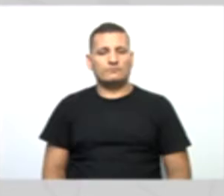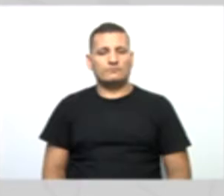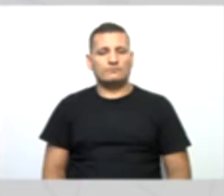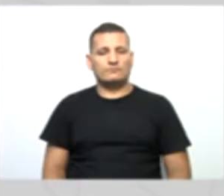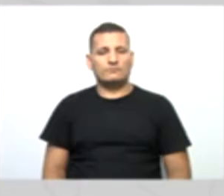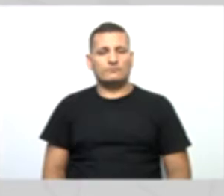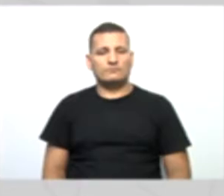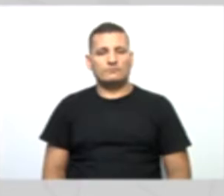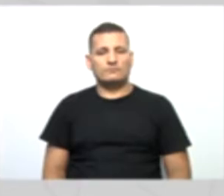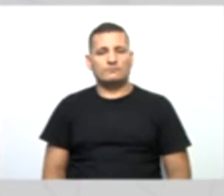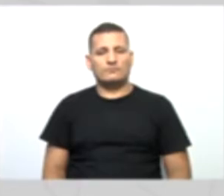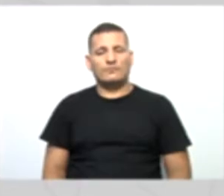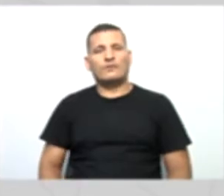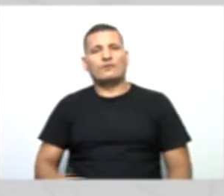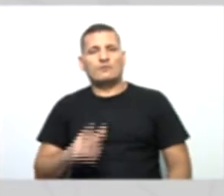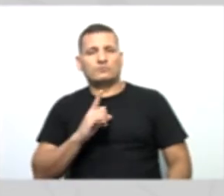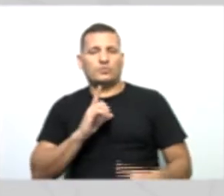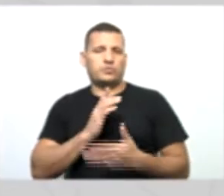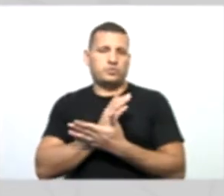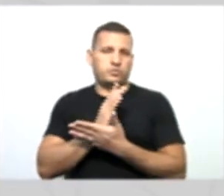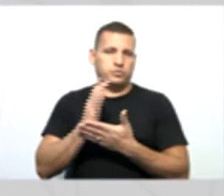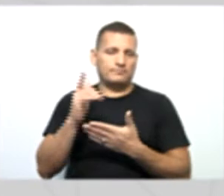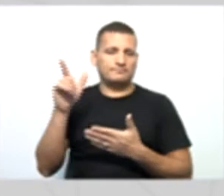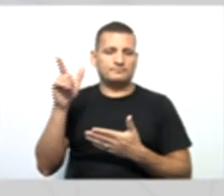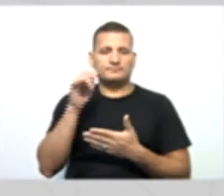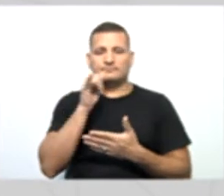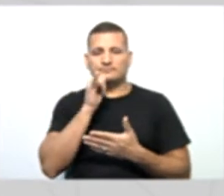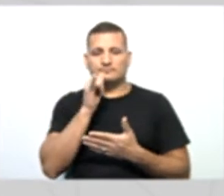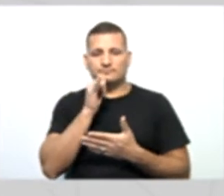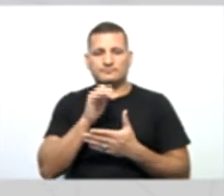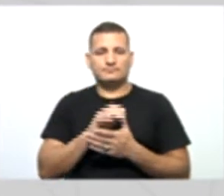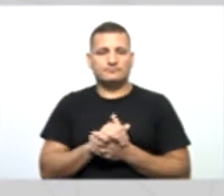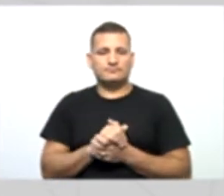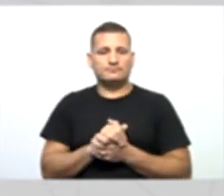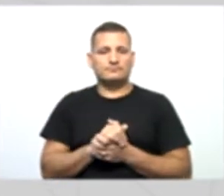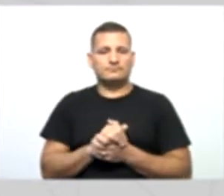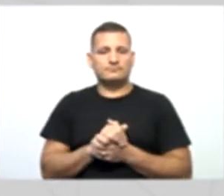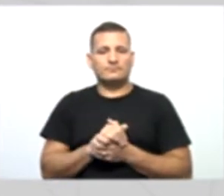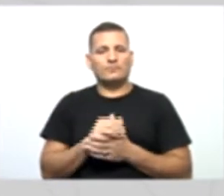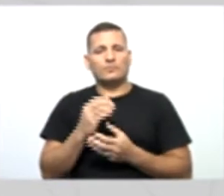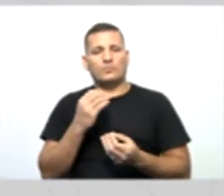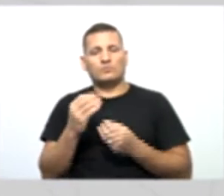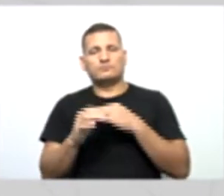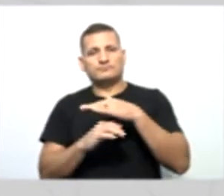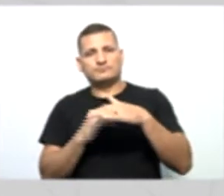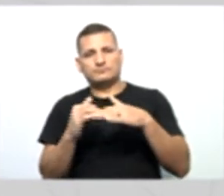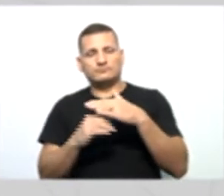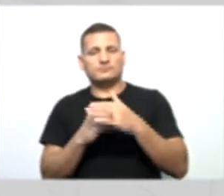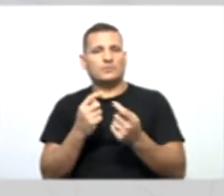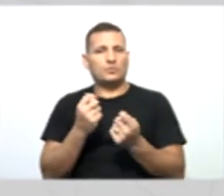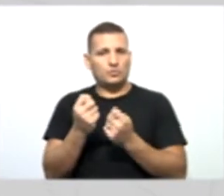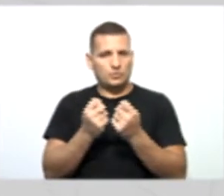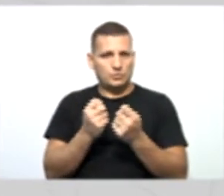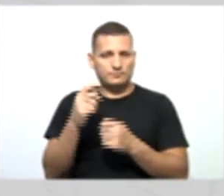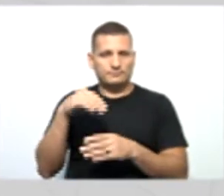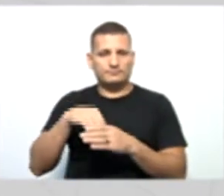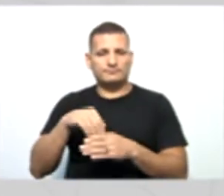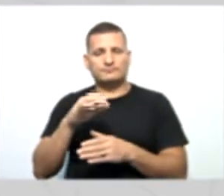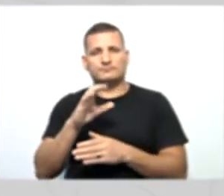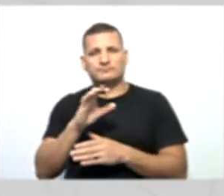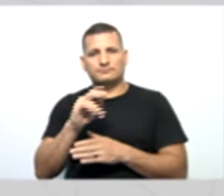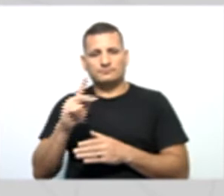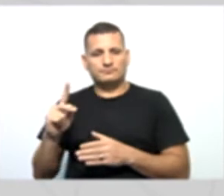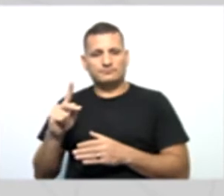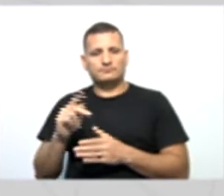E aí a gente traz algumas outras situações para manter a vinculação empreendedora e econômica. Os cooperados devem manter